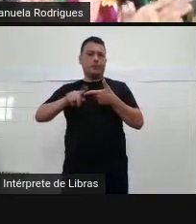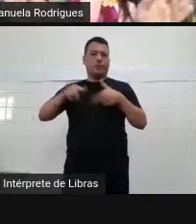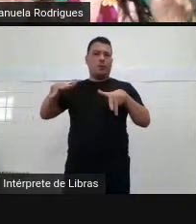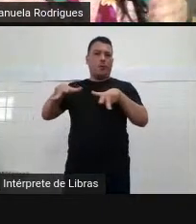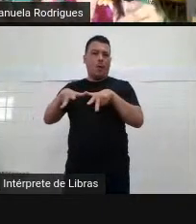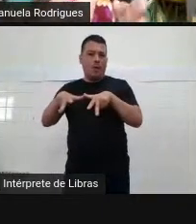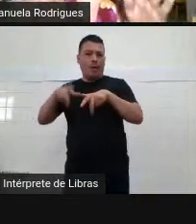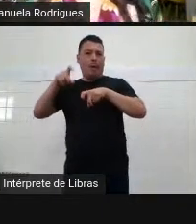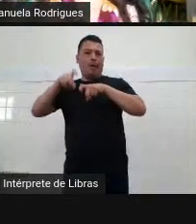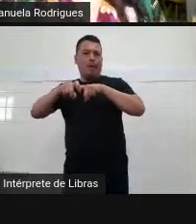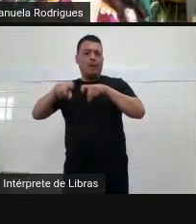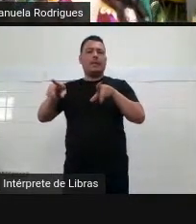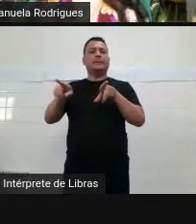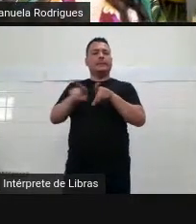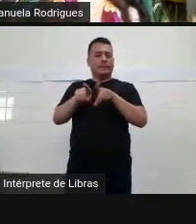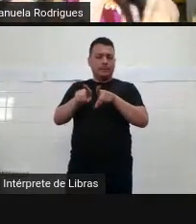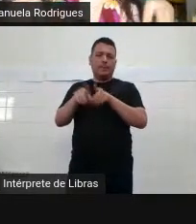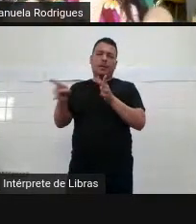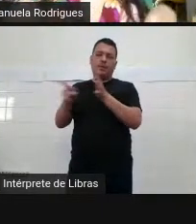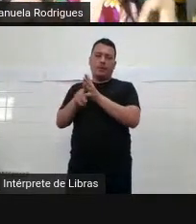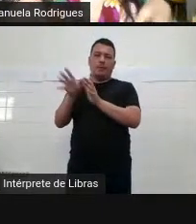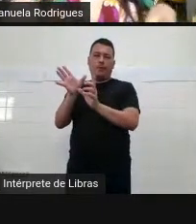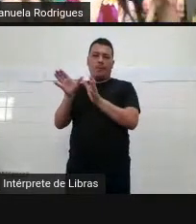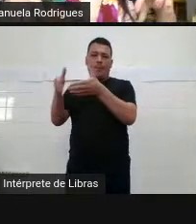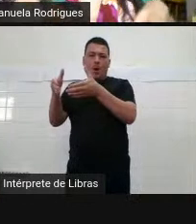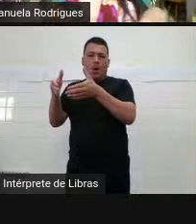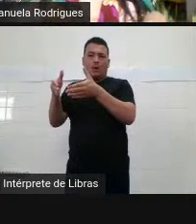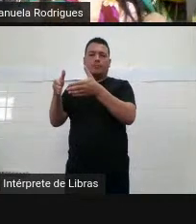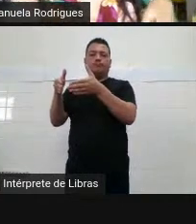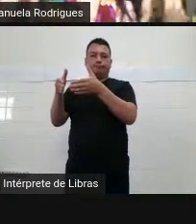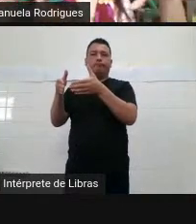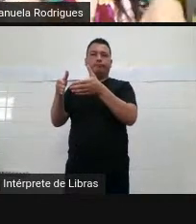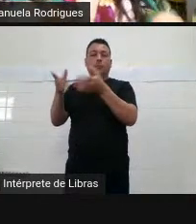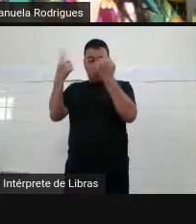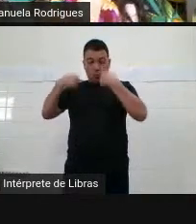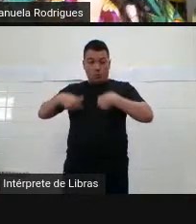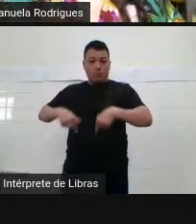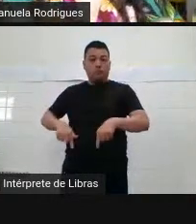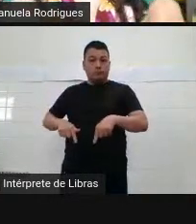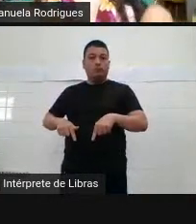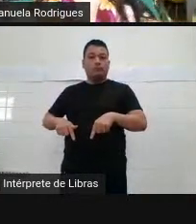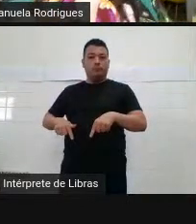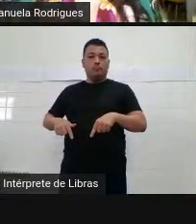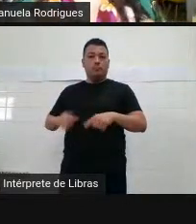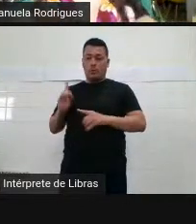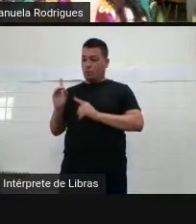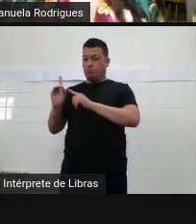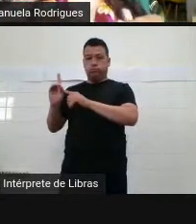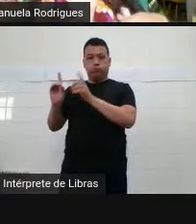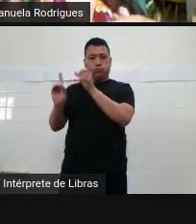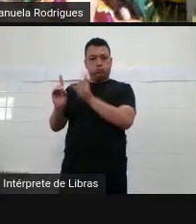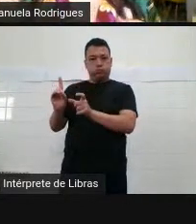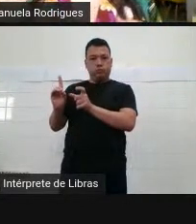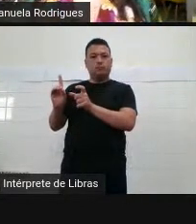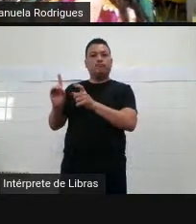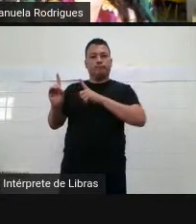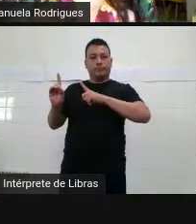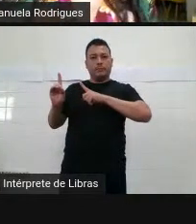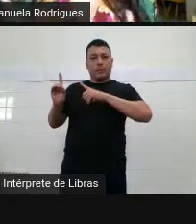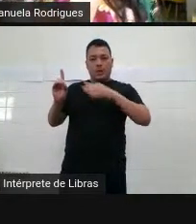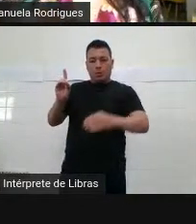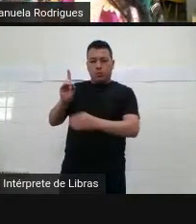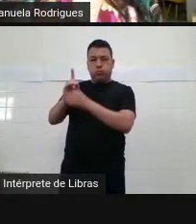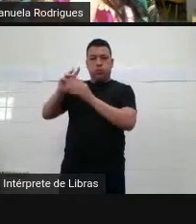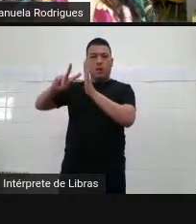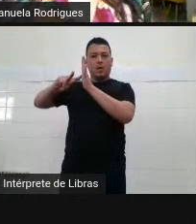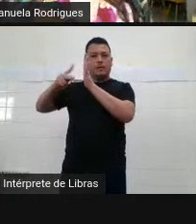sexualidade vão ser marcas por meio dos quais os corpos também vão ganhar